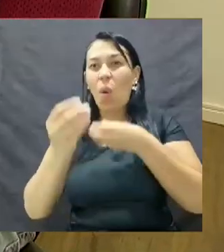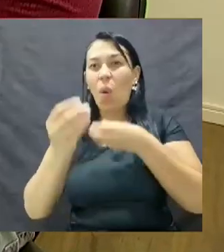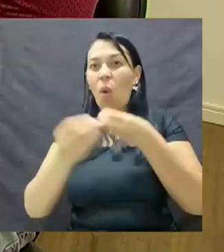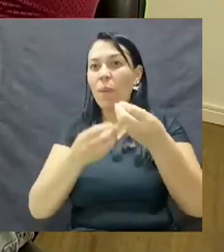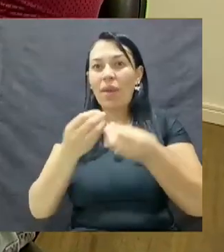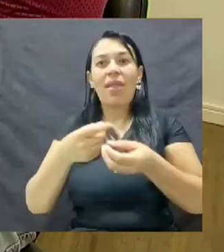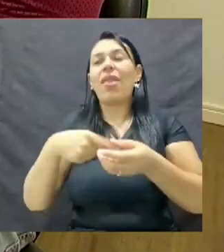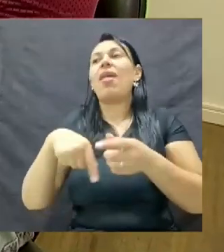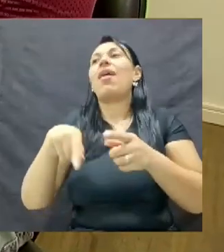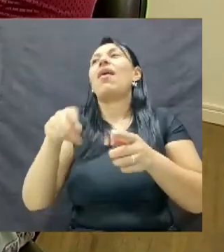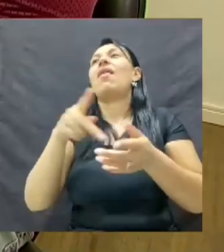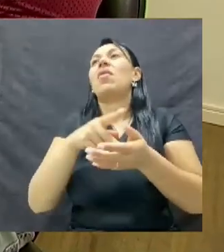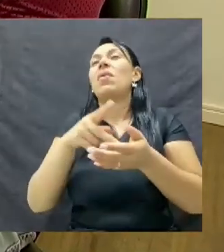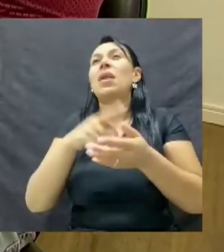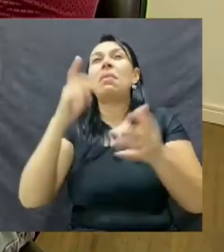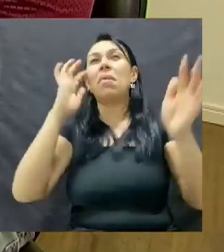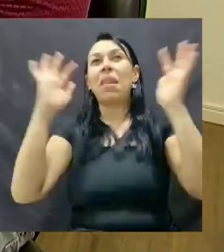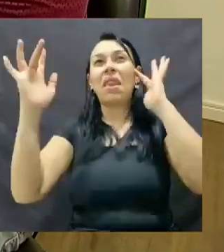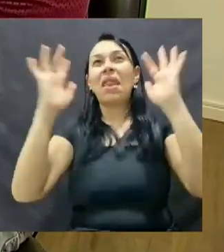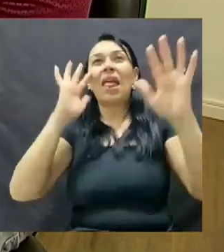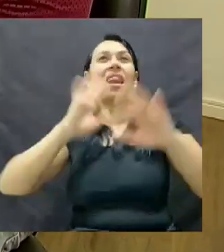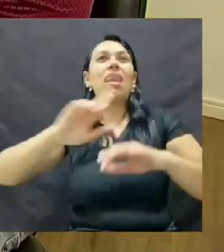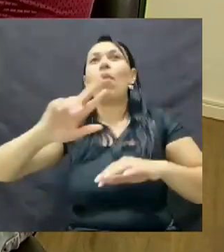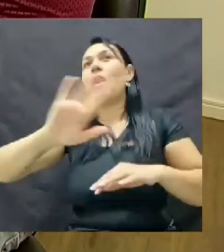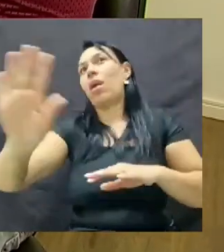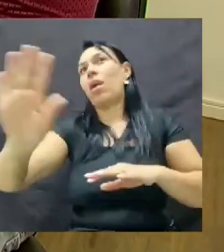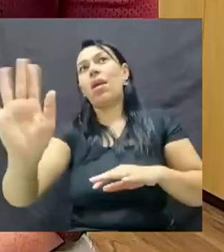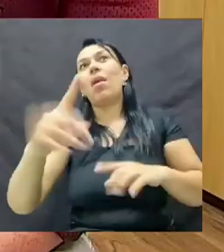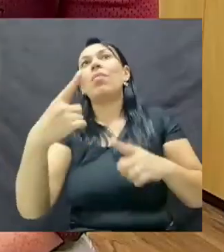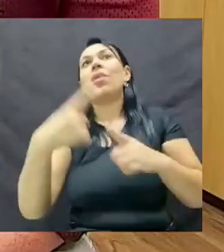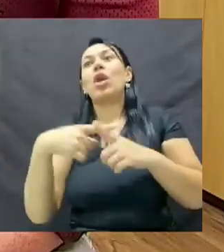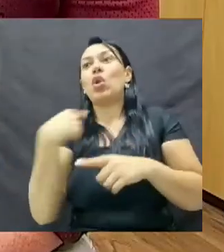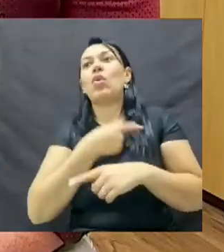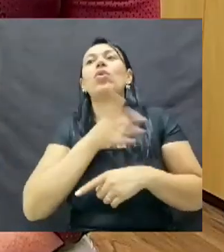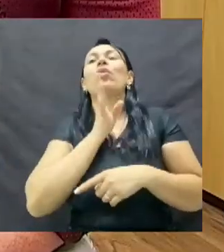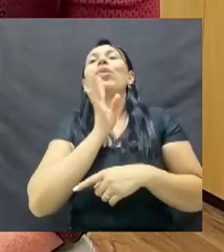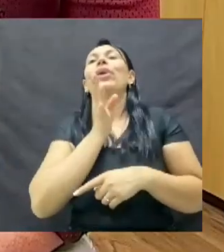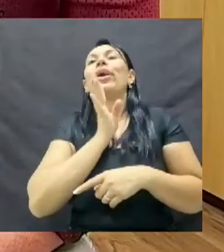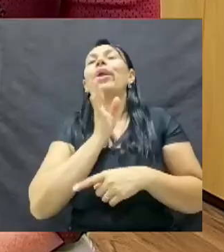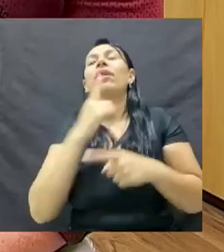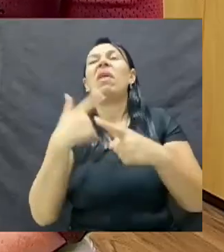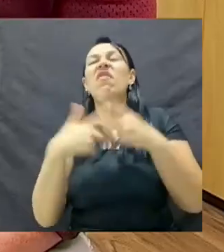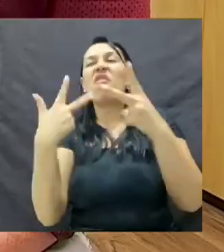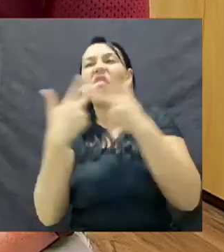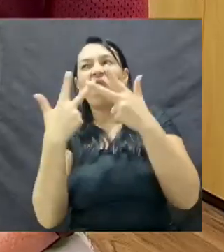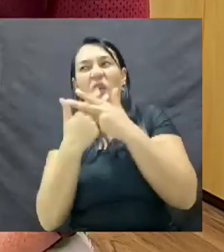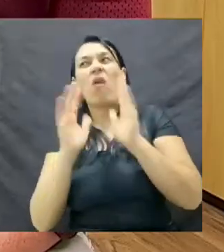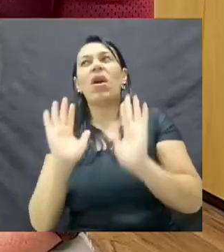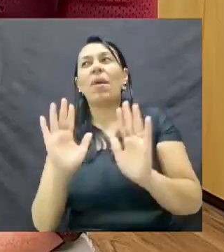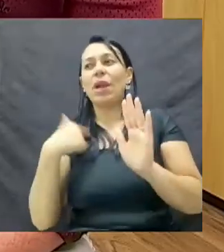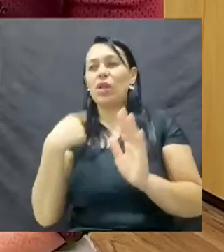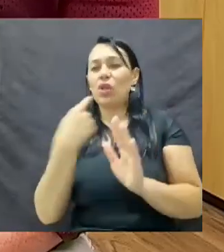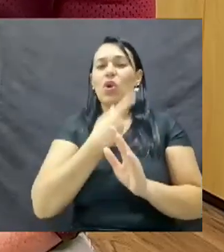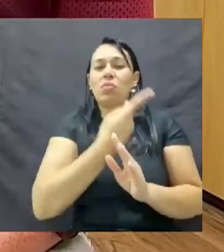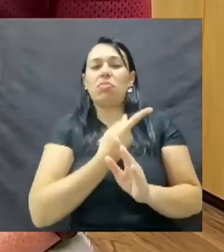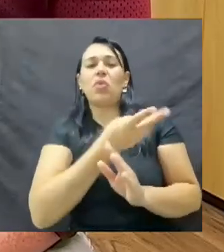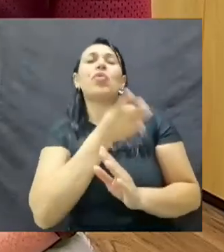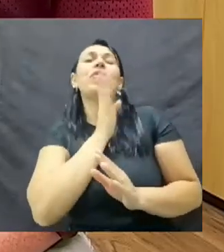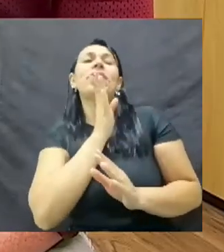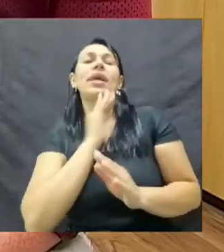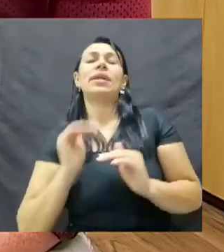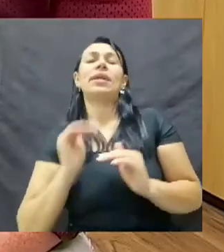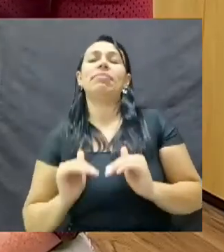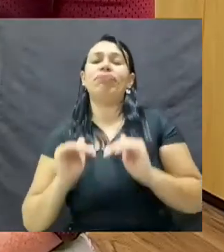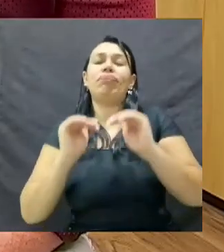imaginava que não seria, né? De tanto que a gente se conhece, que a gente já trabalha junto, é muito bom ter esse